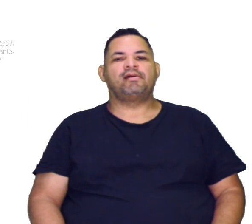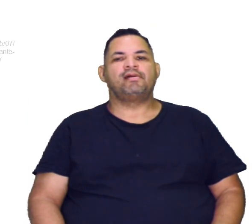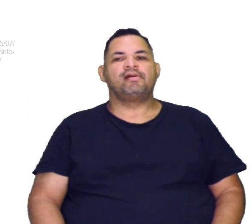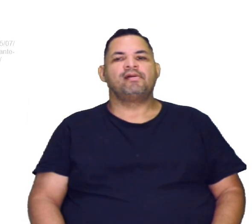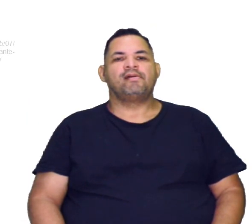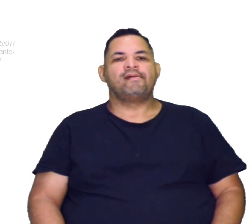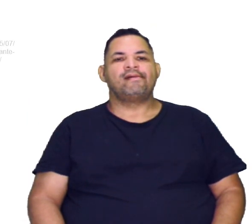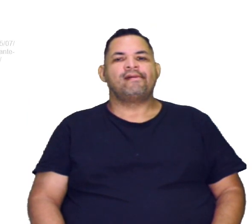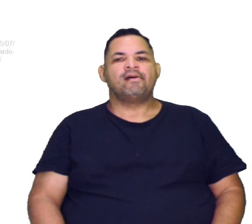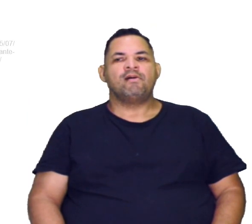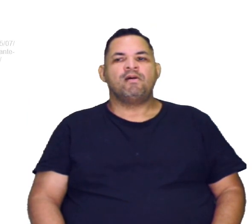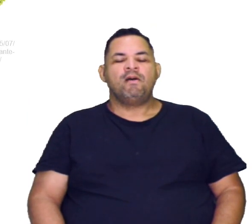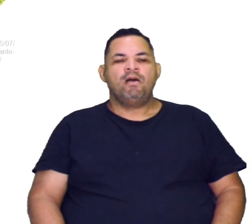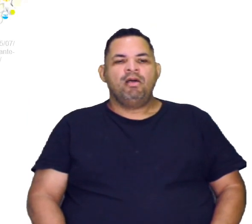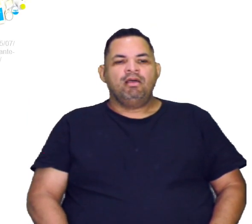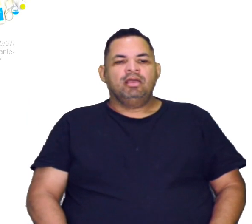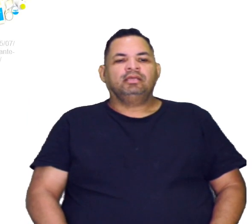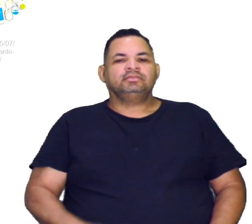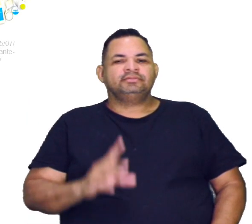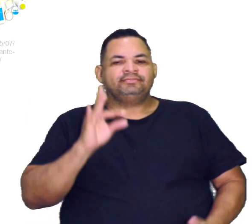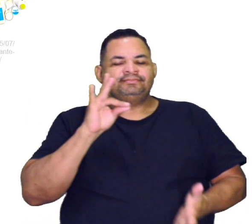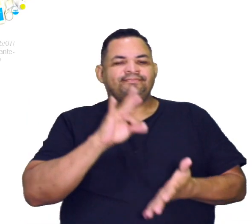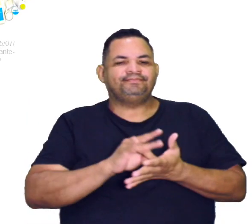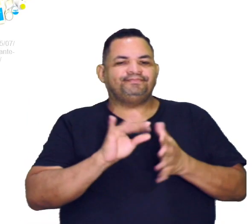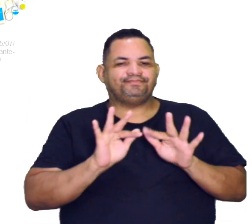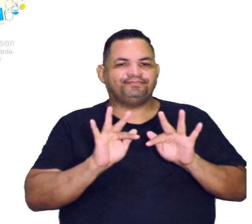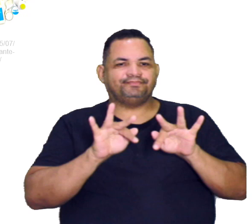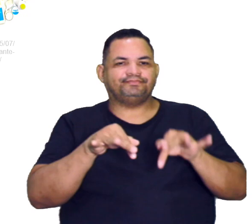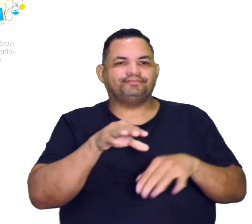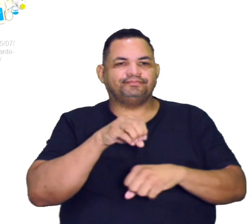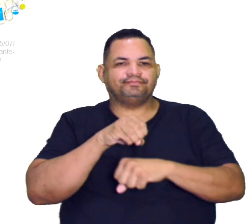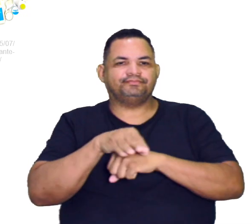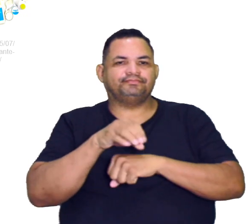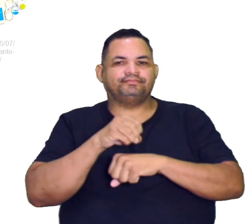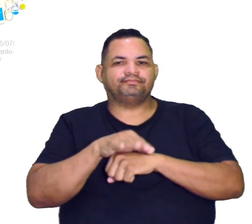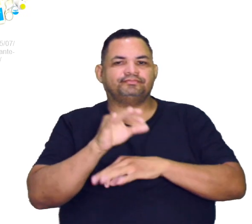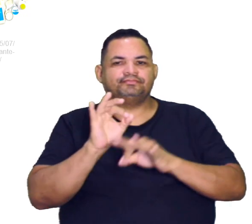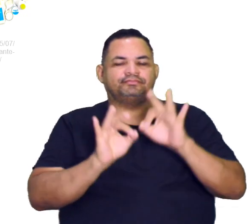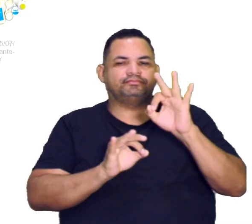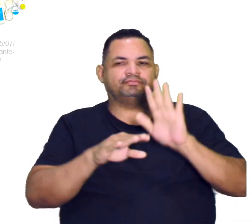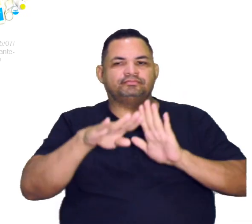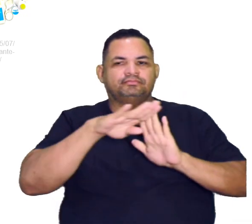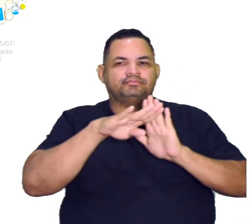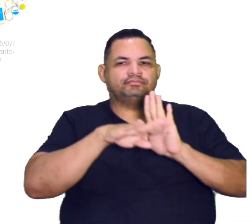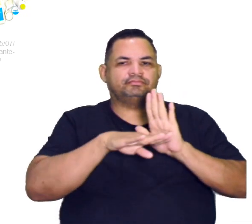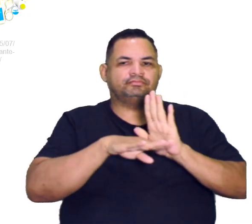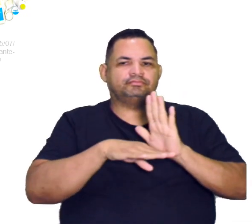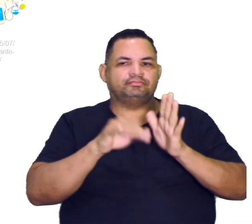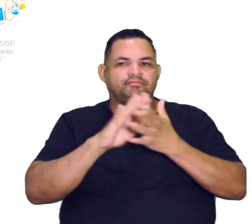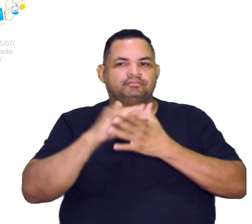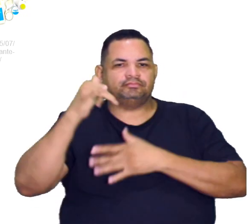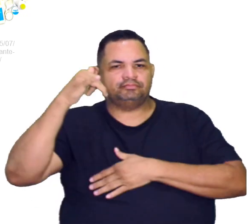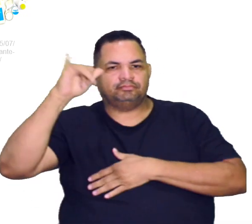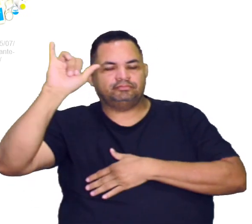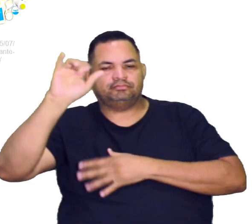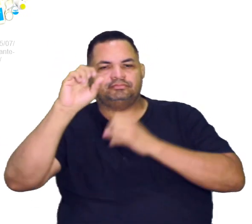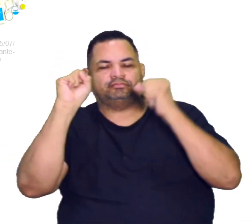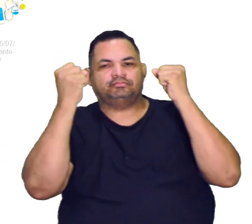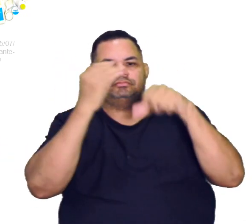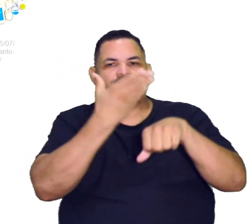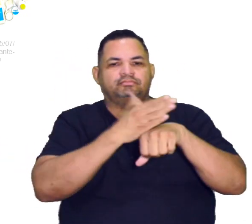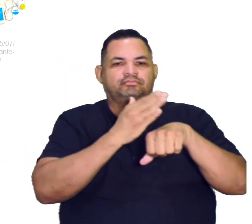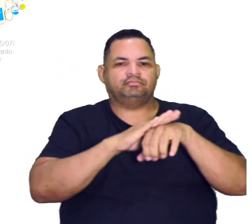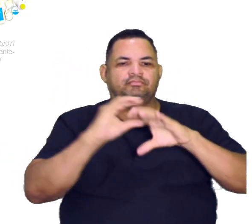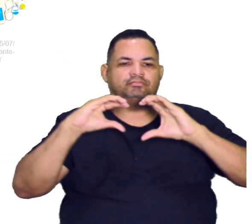Agora, para a gente já caminhar de fato aí para o final, dicas para a criação de uma agenda preventiva de atividade física